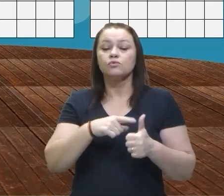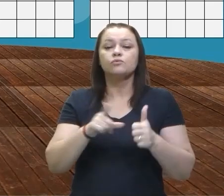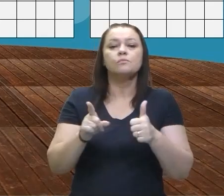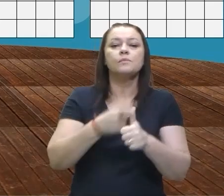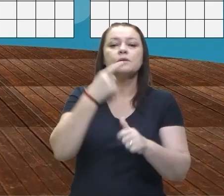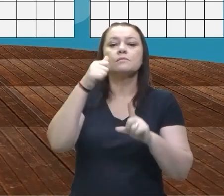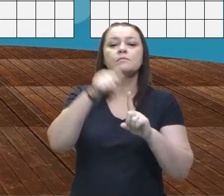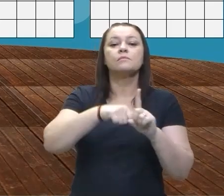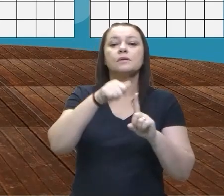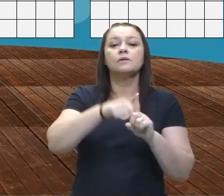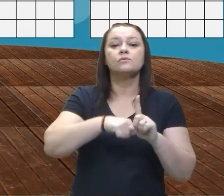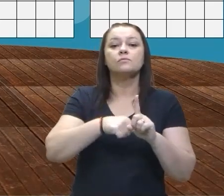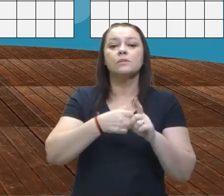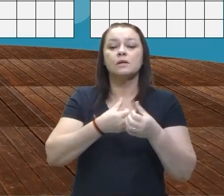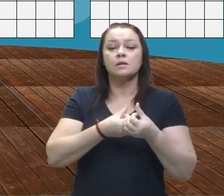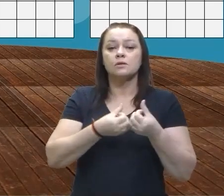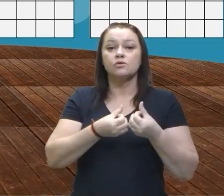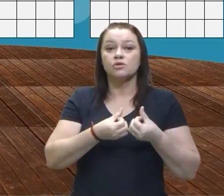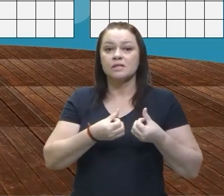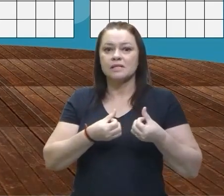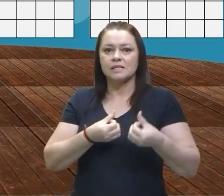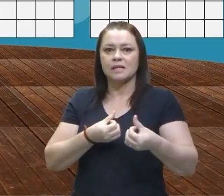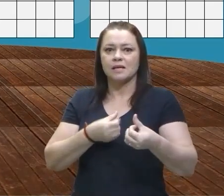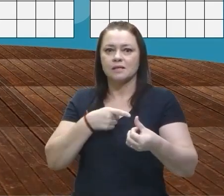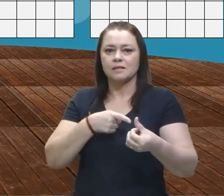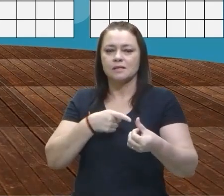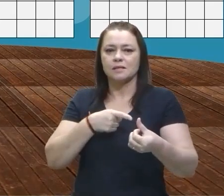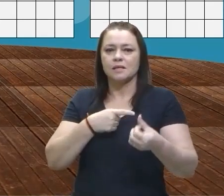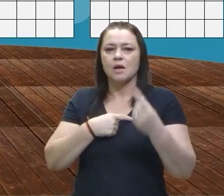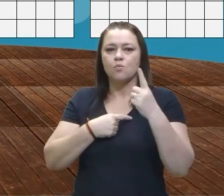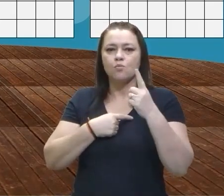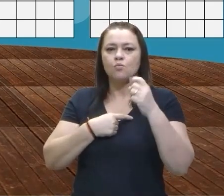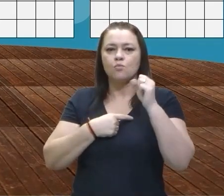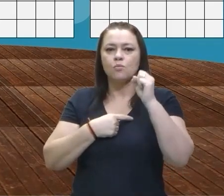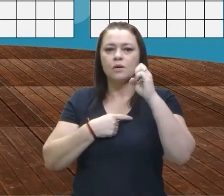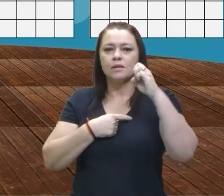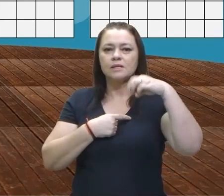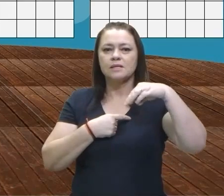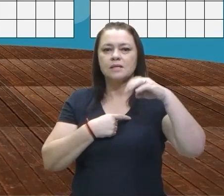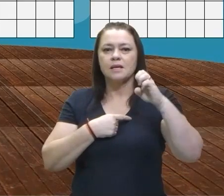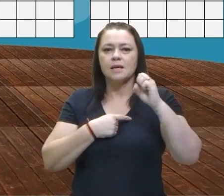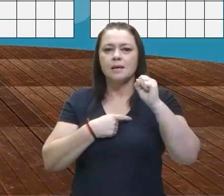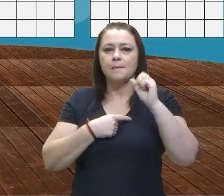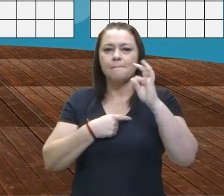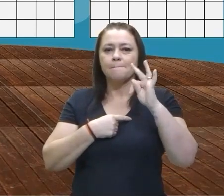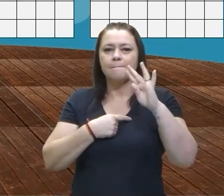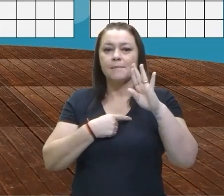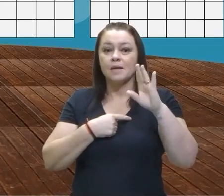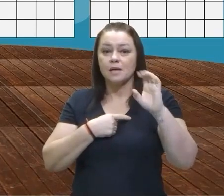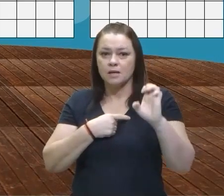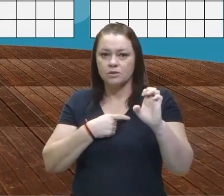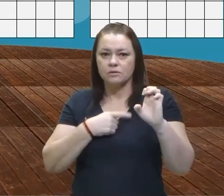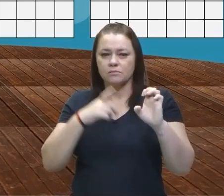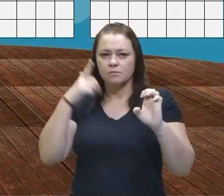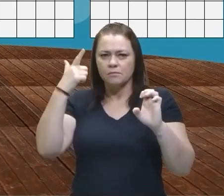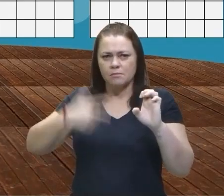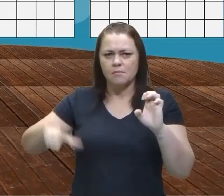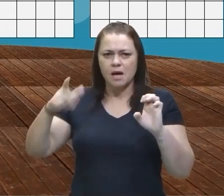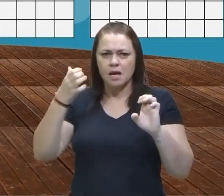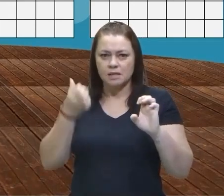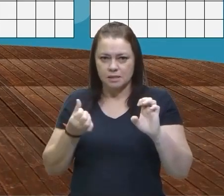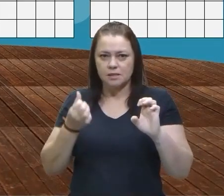os primeiros meses, 6 meses, 1 semestre. Agora vamos relembrar mais